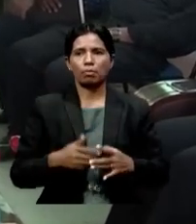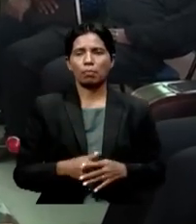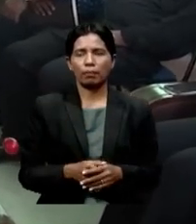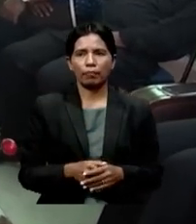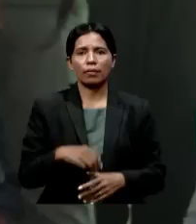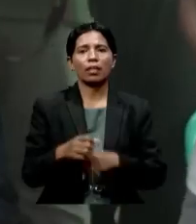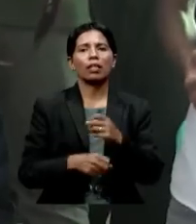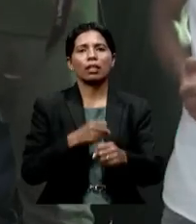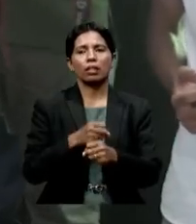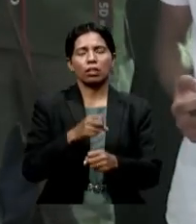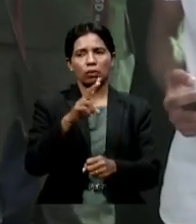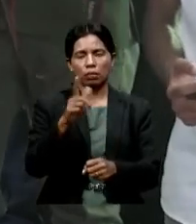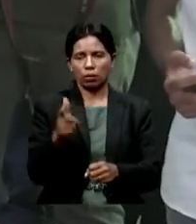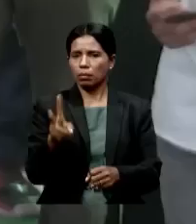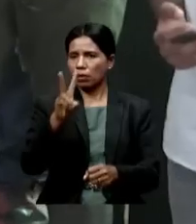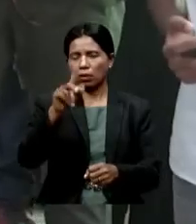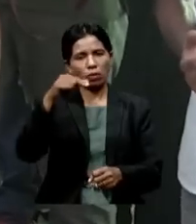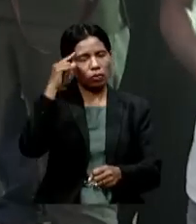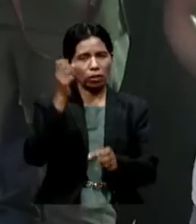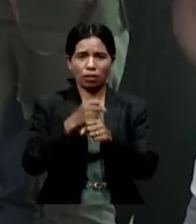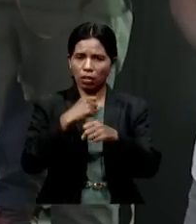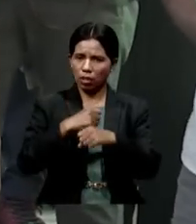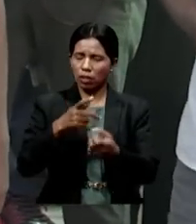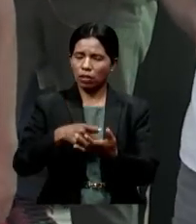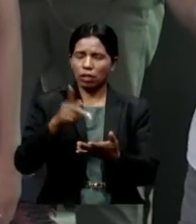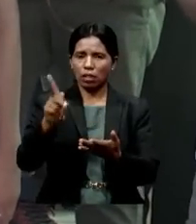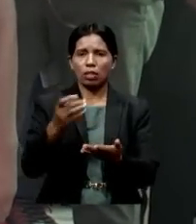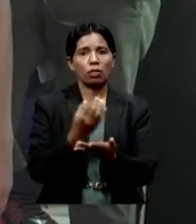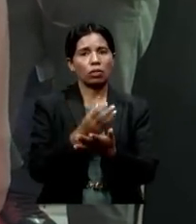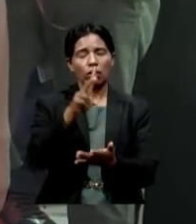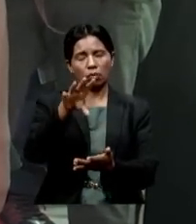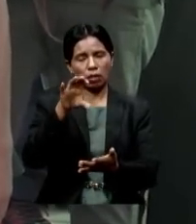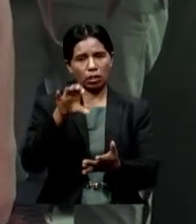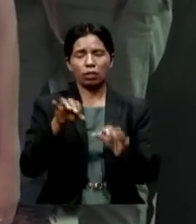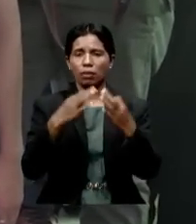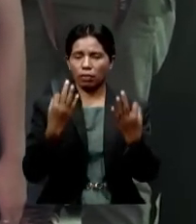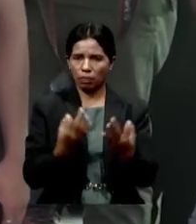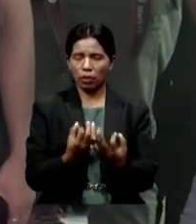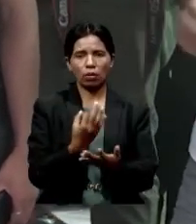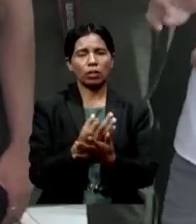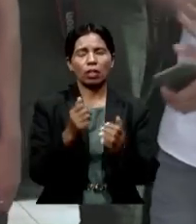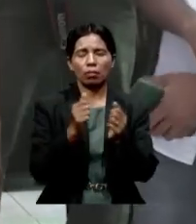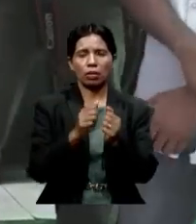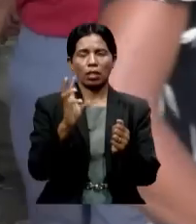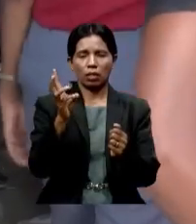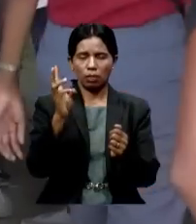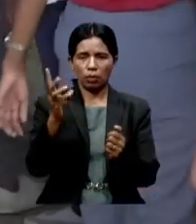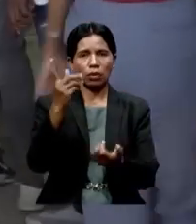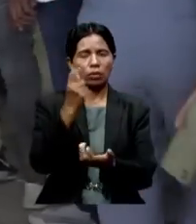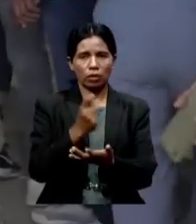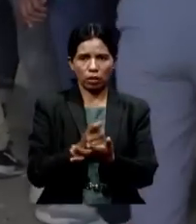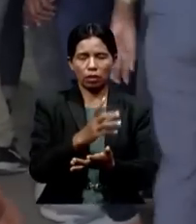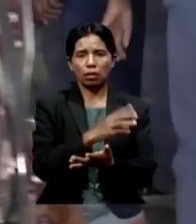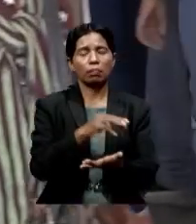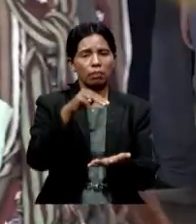Tina rindua rua nuluresingua, governo hala ona pagamento, subsídio fim do ano, orçamento tocone nuluresin, ba agregado família, hamuto,